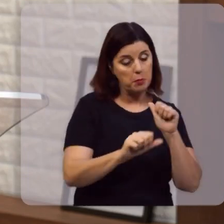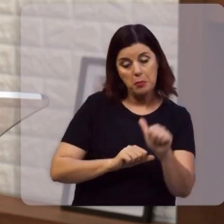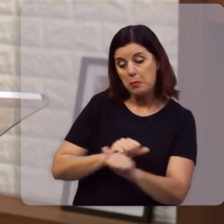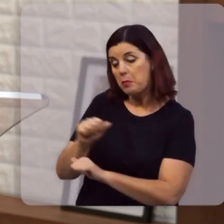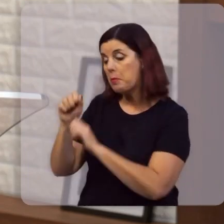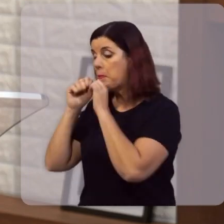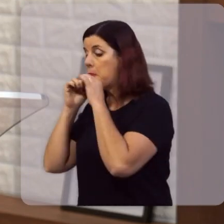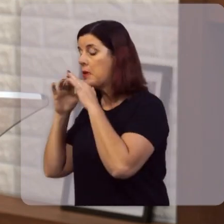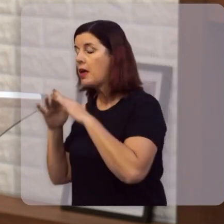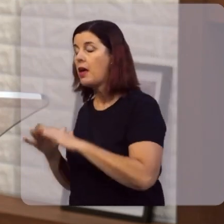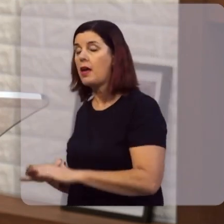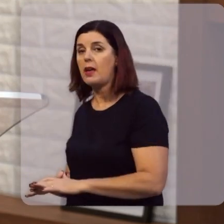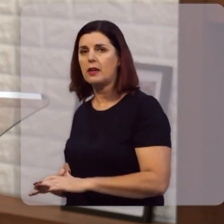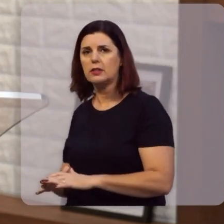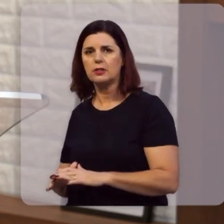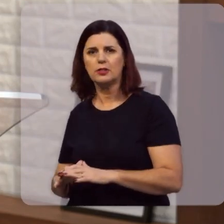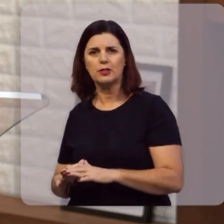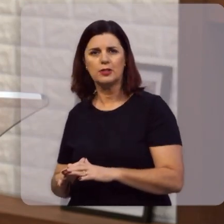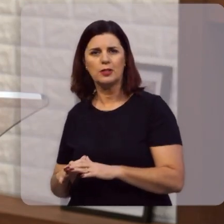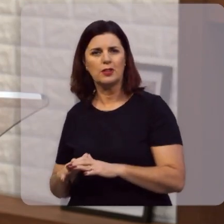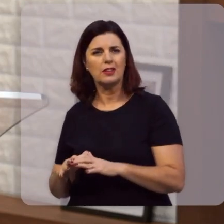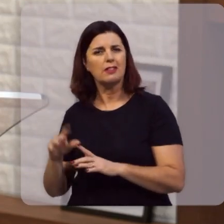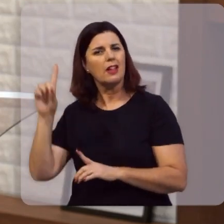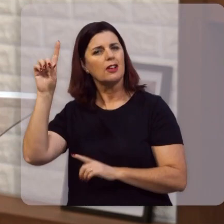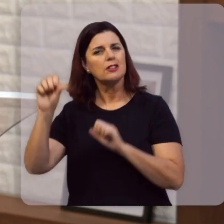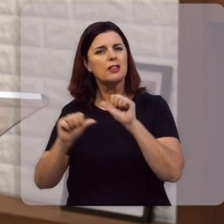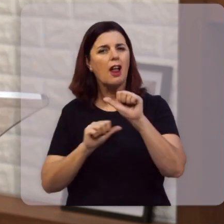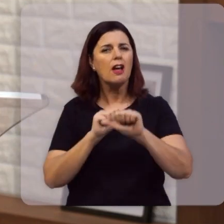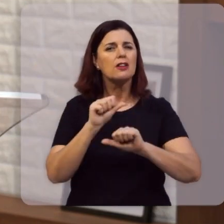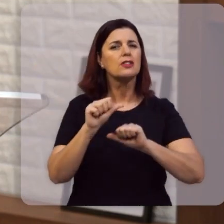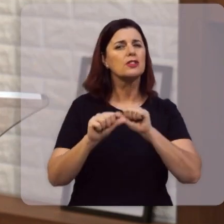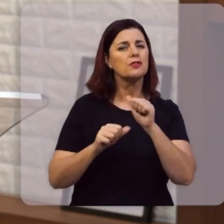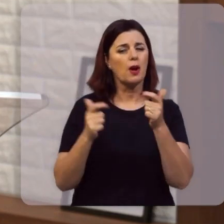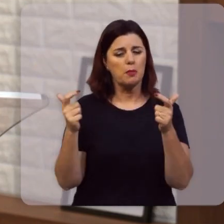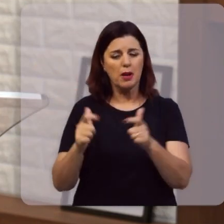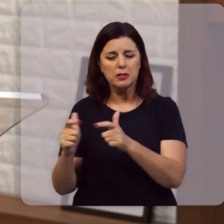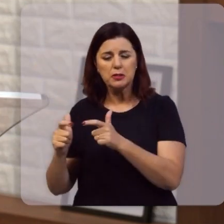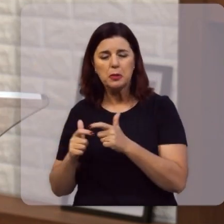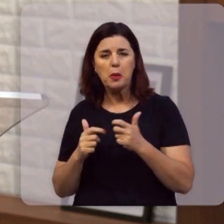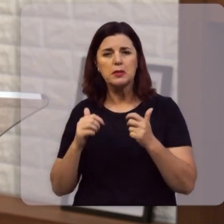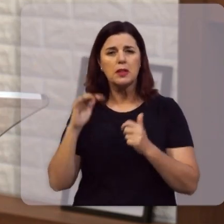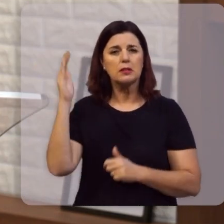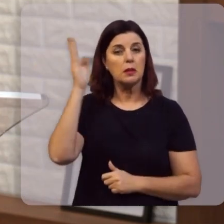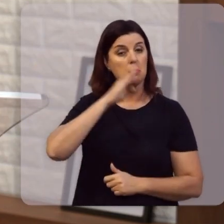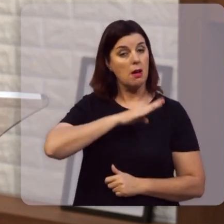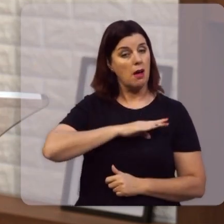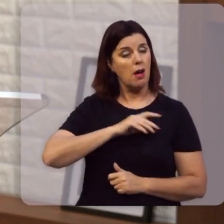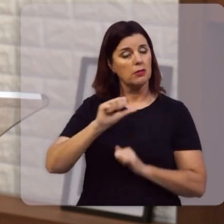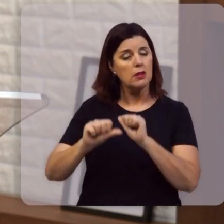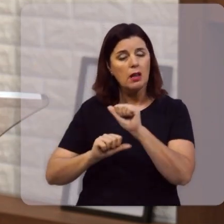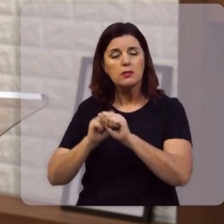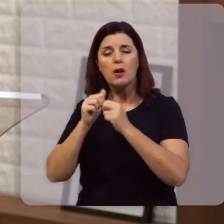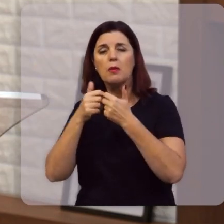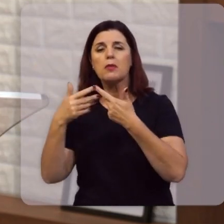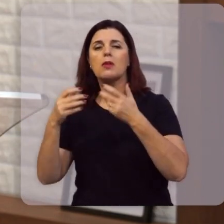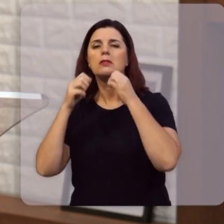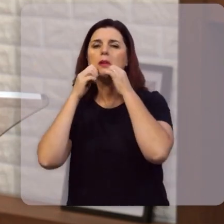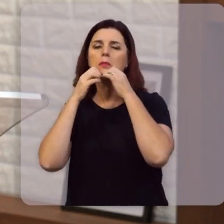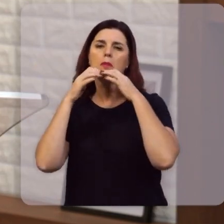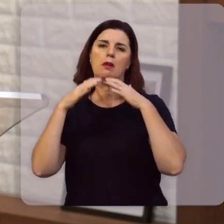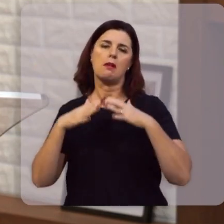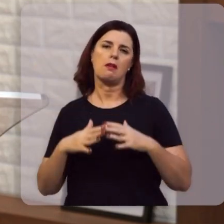Deus transforma deserto em oásis, Deus transforma os lugares secos da terra em mananciais, Deus